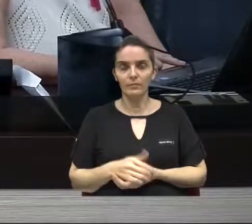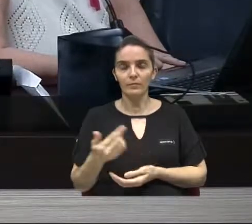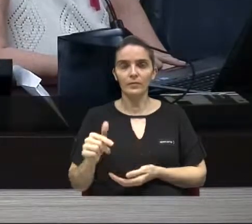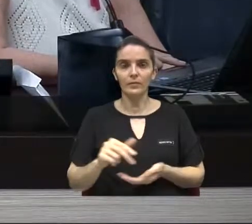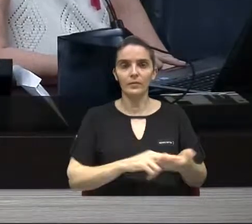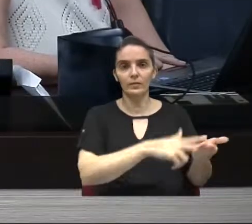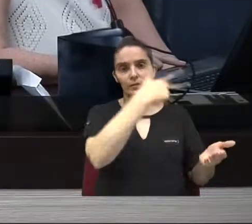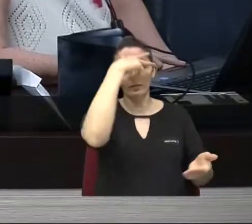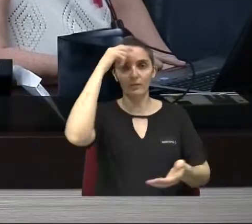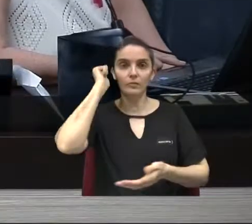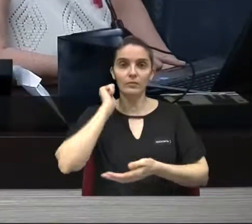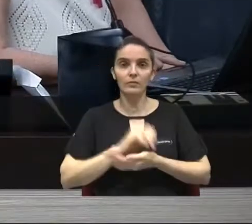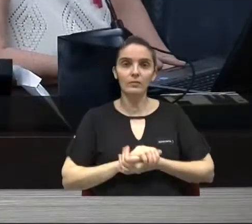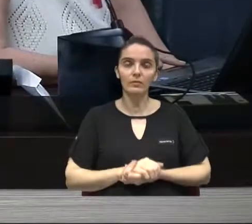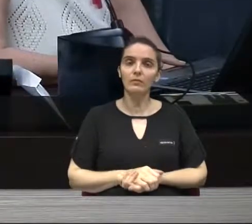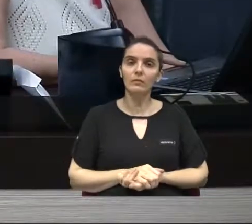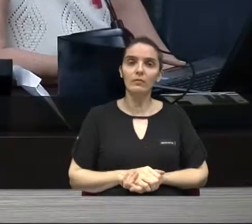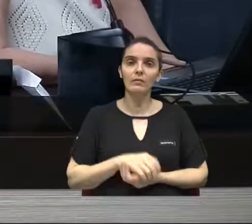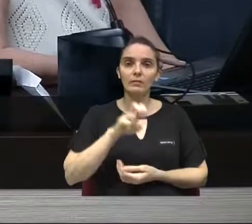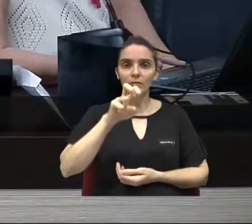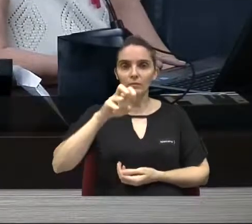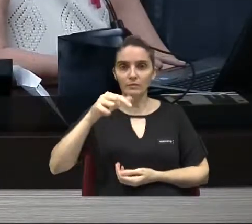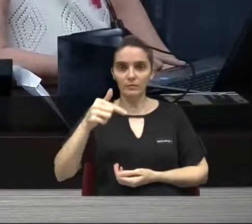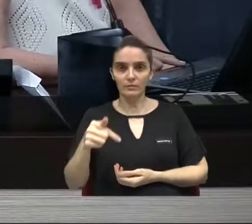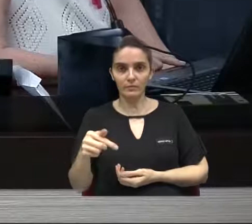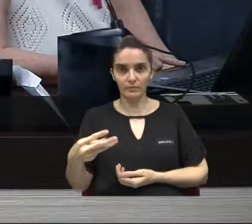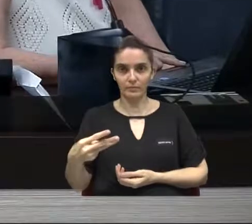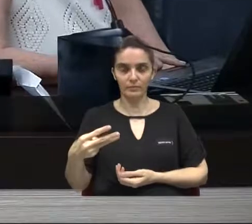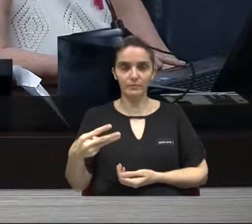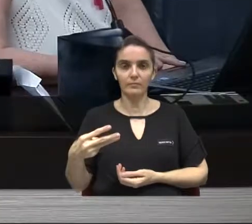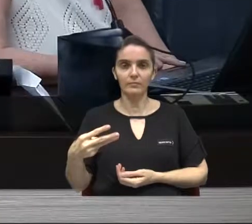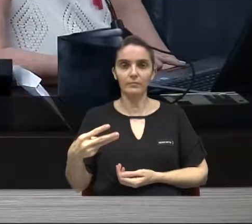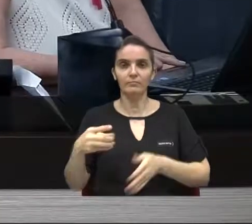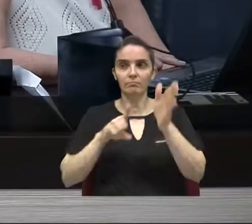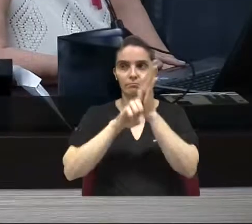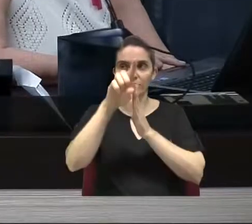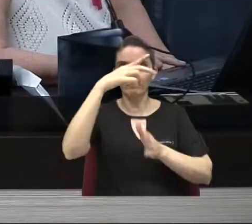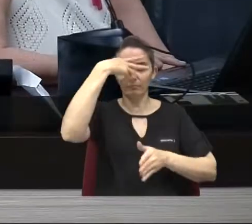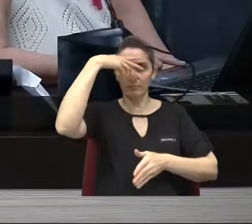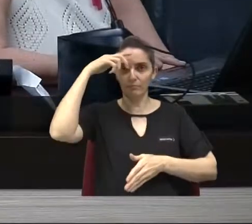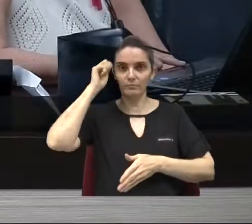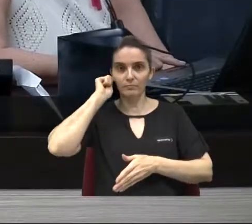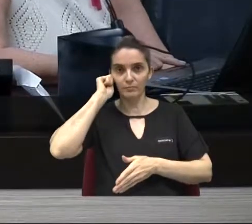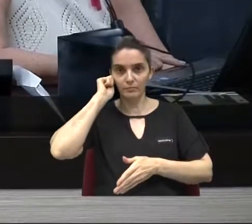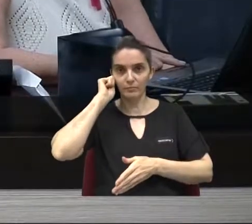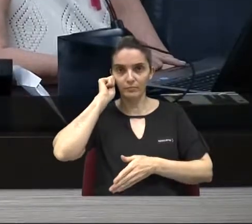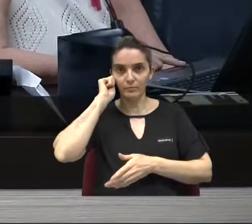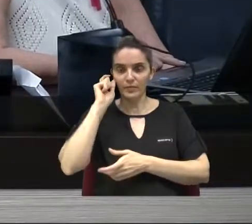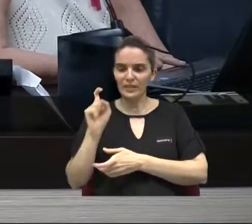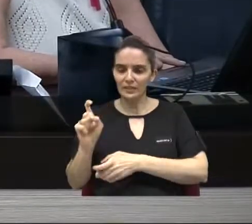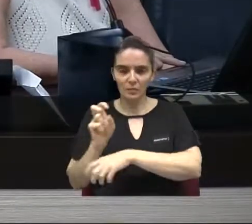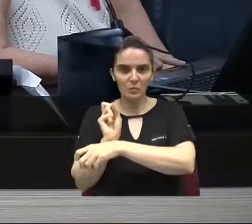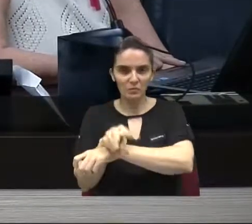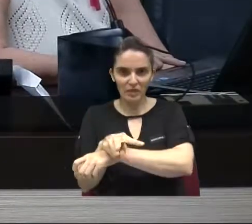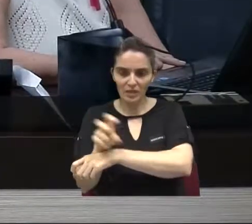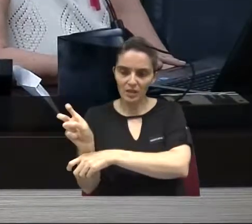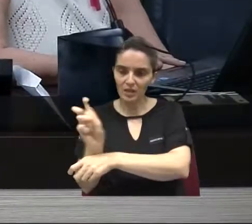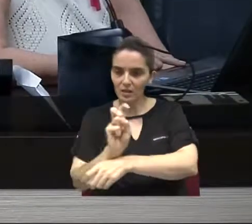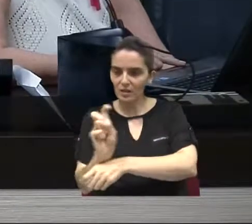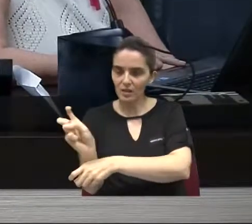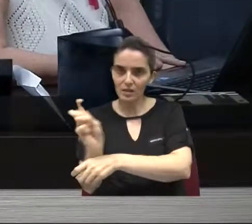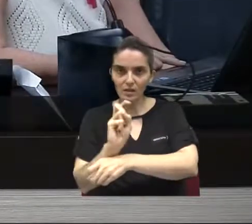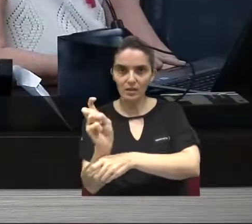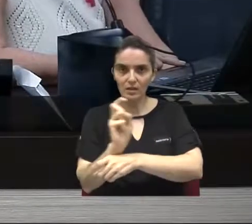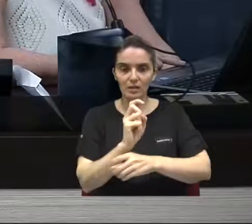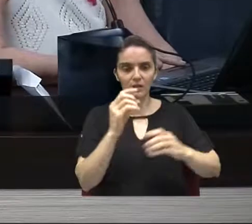havendo executivo. 573 requer informações ao Poder Executivo sobre a detetização do cemitério Saudade e do cemitério